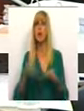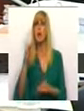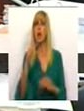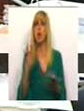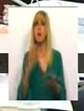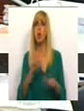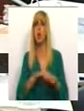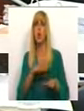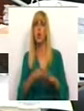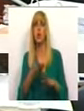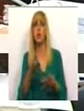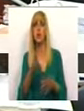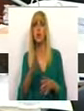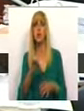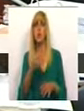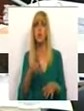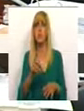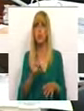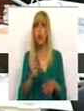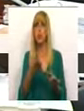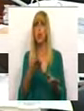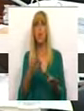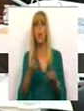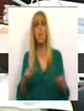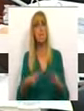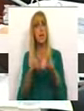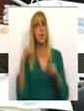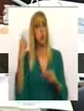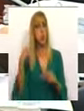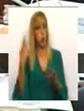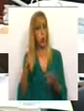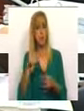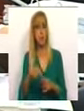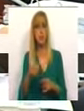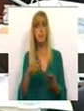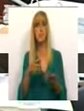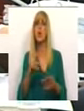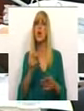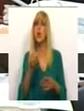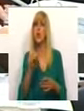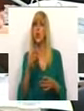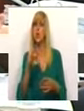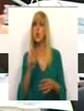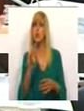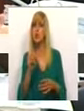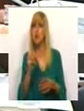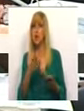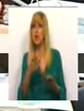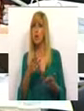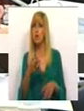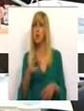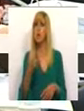o reforço de São Paulo, de Paris e de Londres, o Rio de Janeiro, os novos call centers de